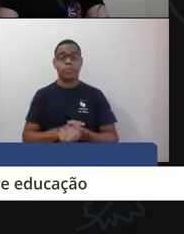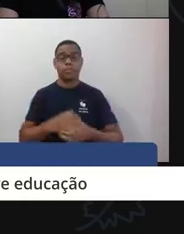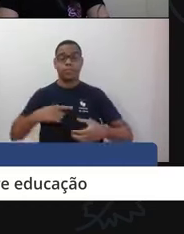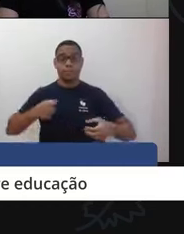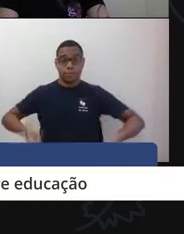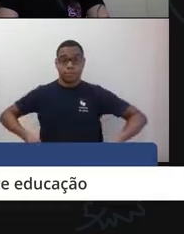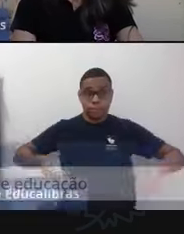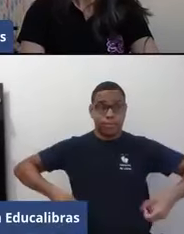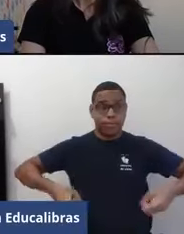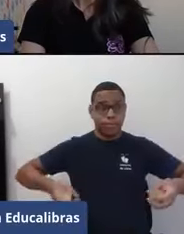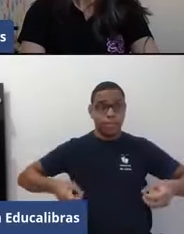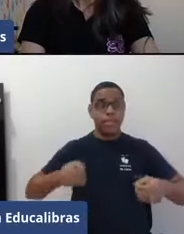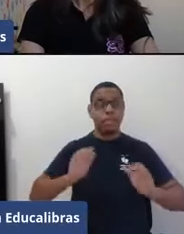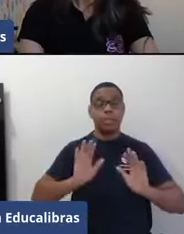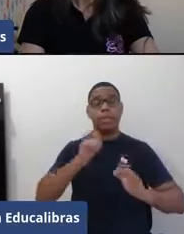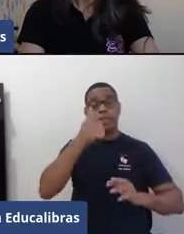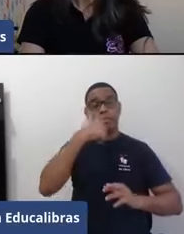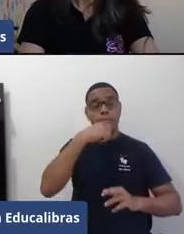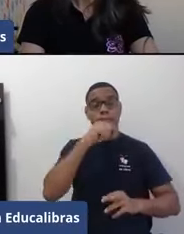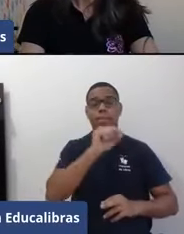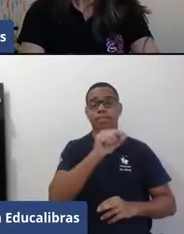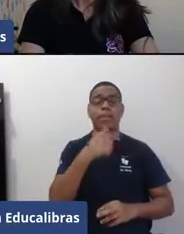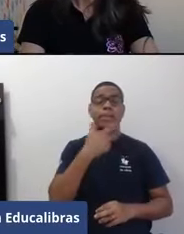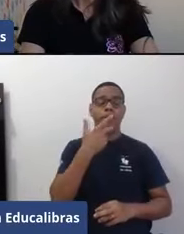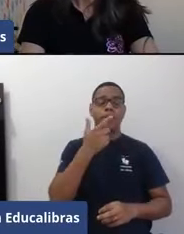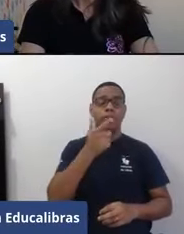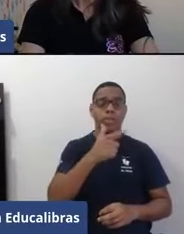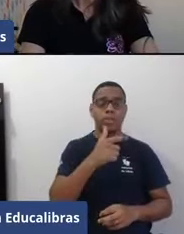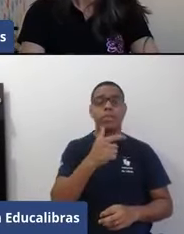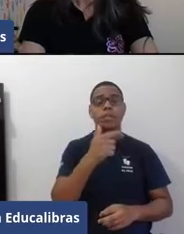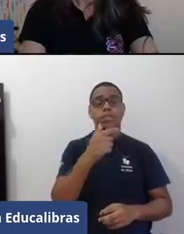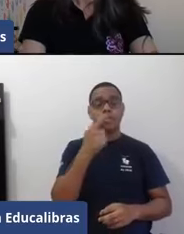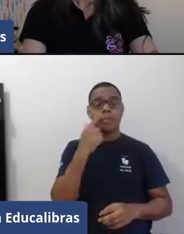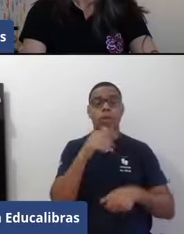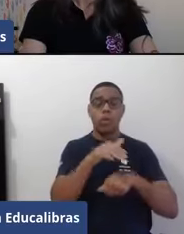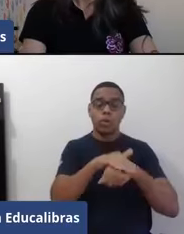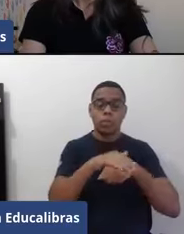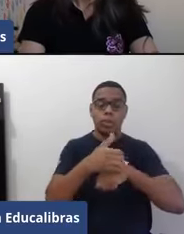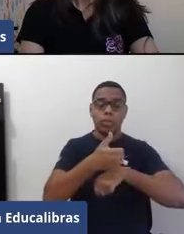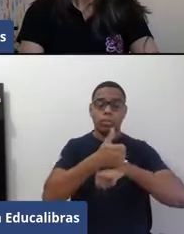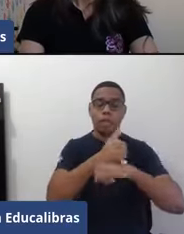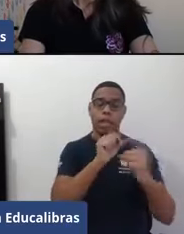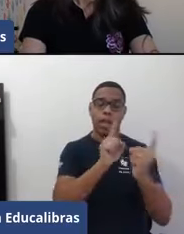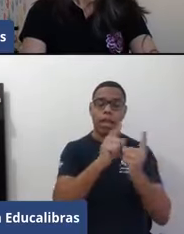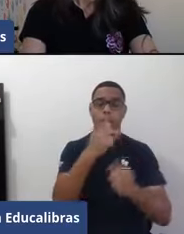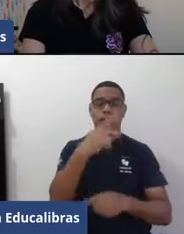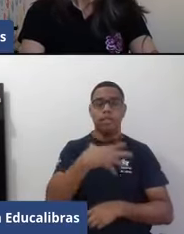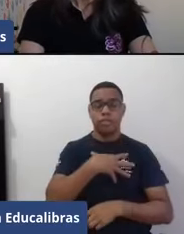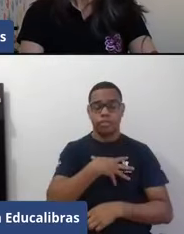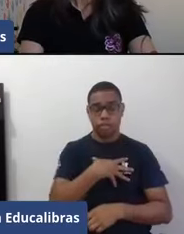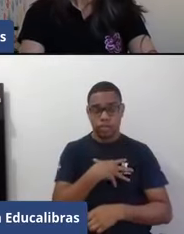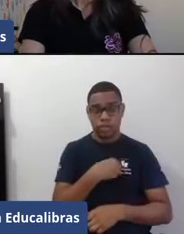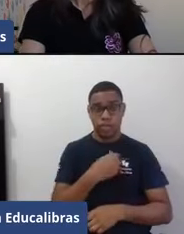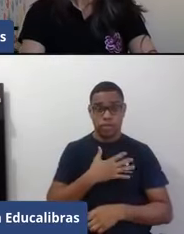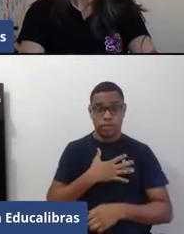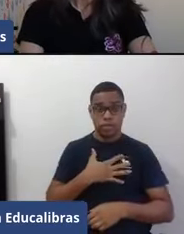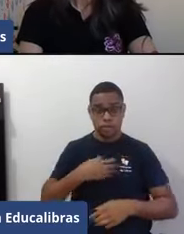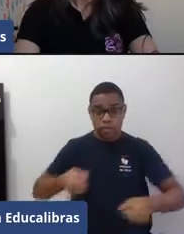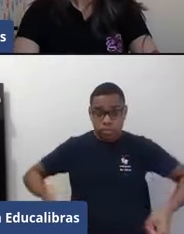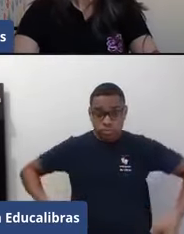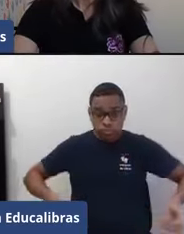só que as mães, eu volto a dizer para as mães, discutam com os profissionais que atendem seus filhos. A cadeira de roda da minha filha ficou ótima,